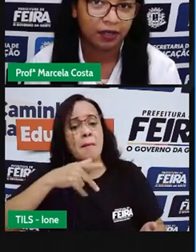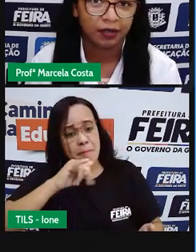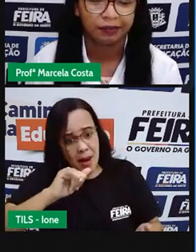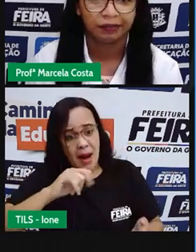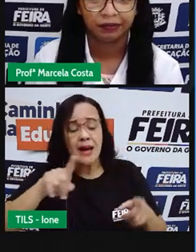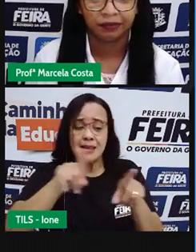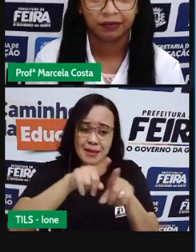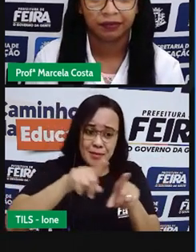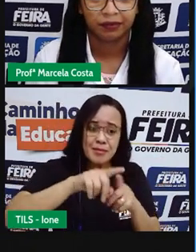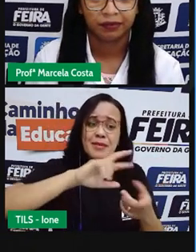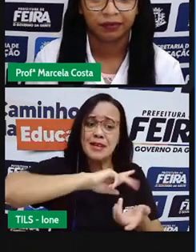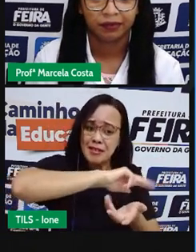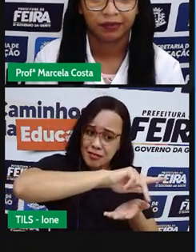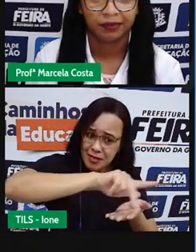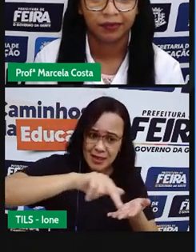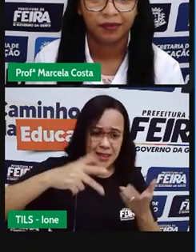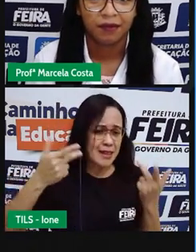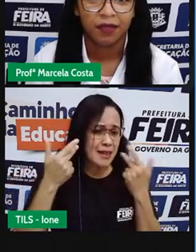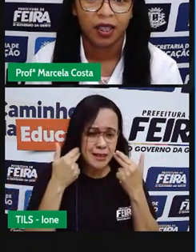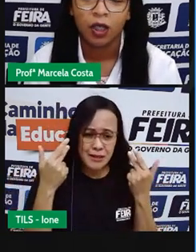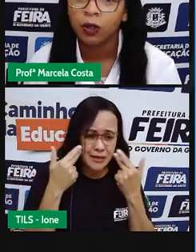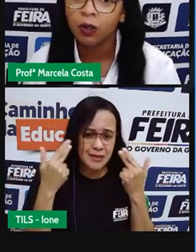Tudo bem ter pais diferentes.